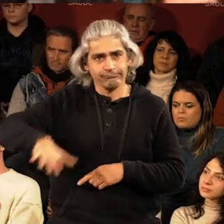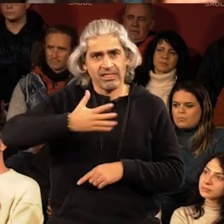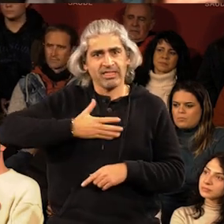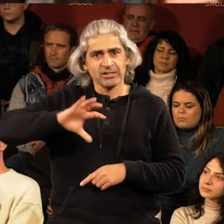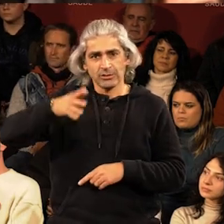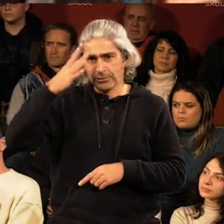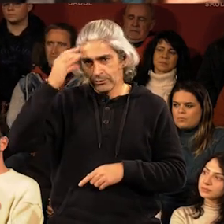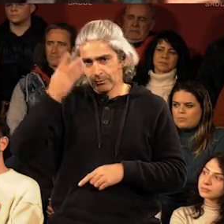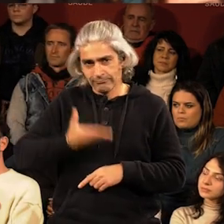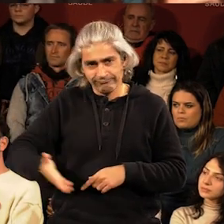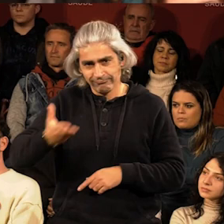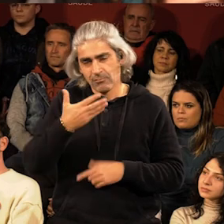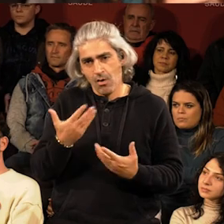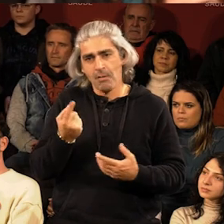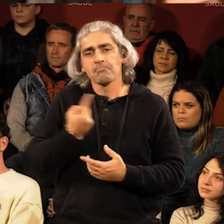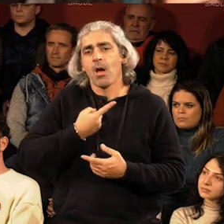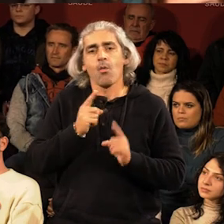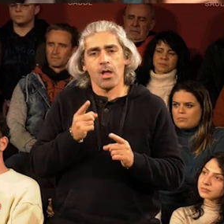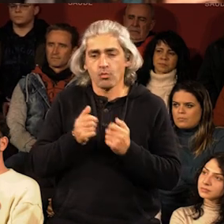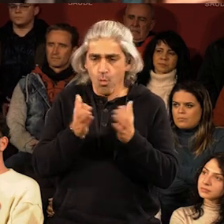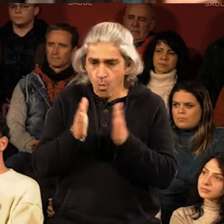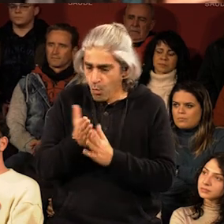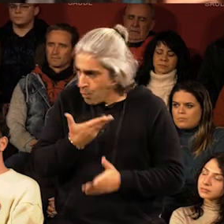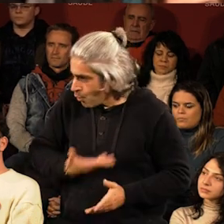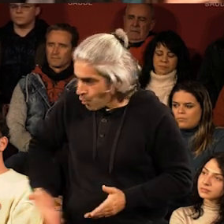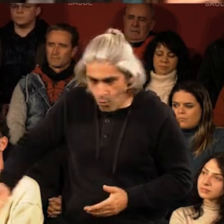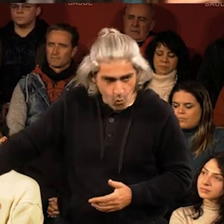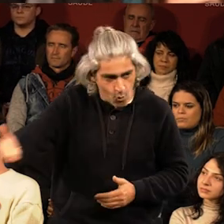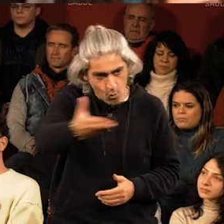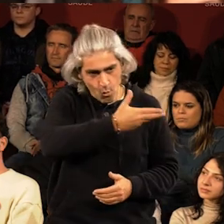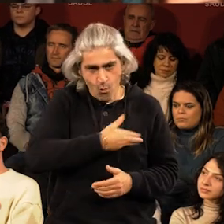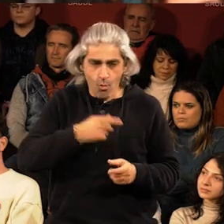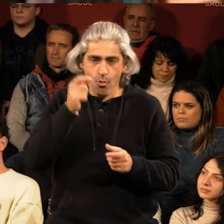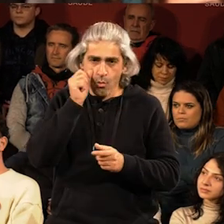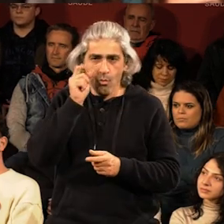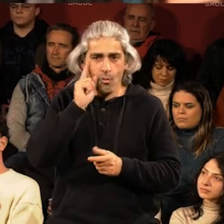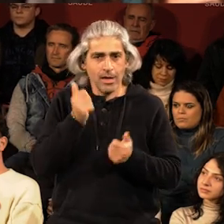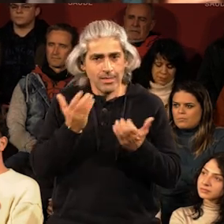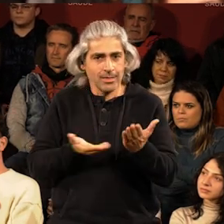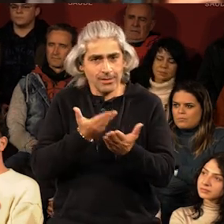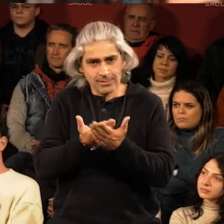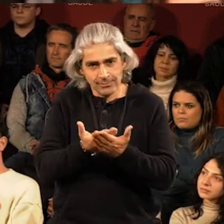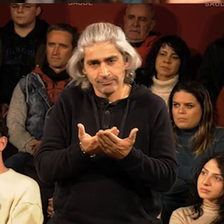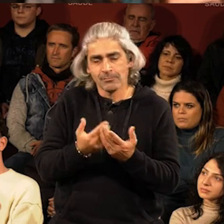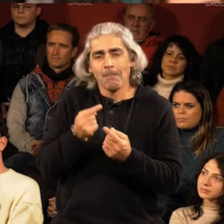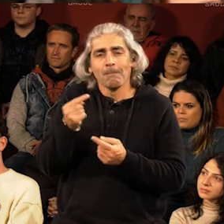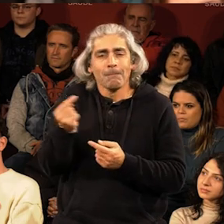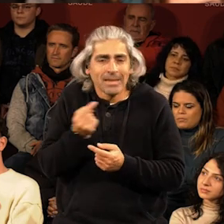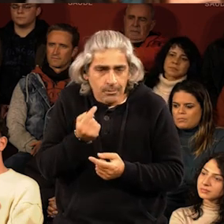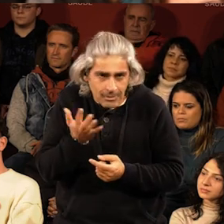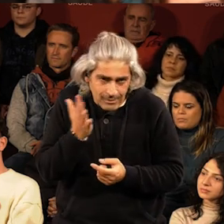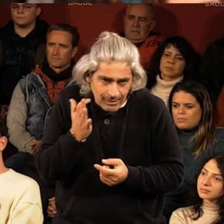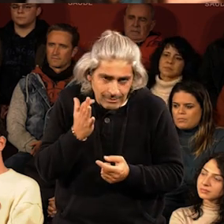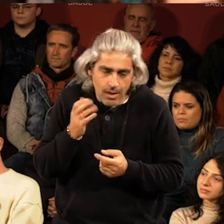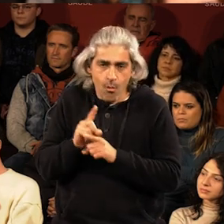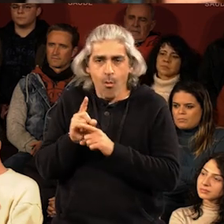distrito e que agora só nos cabe a todas e a todos candidatas e candidatos tentar no mínimo tentar